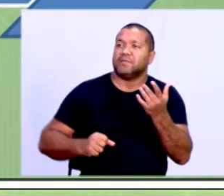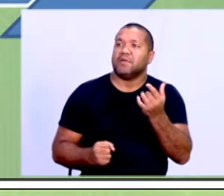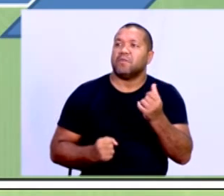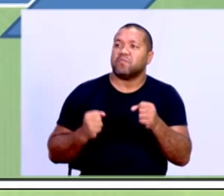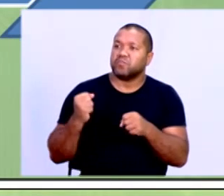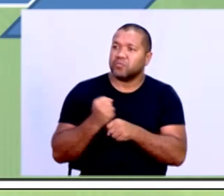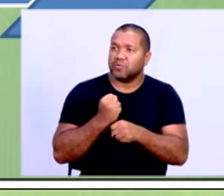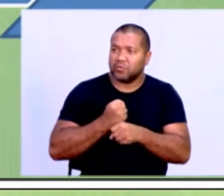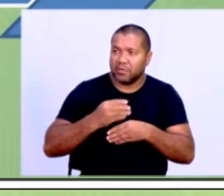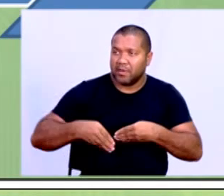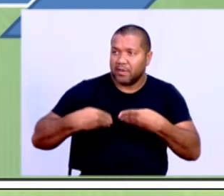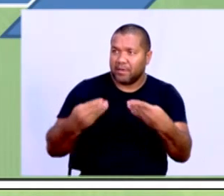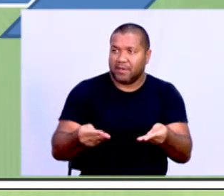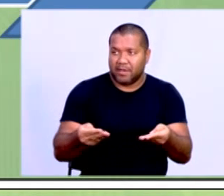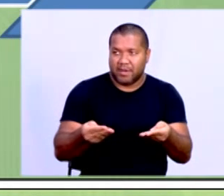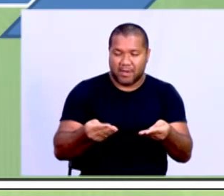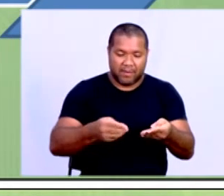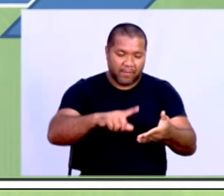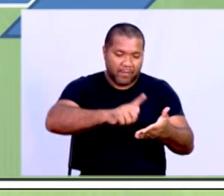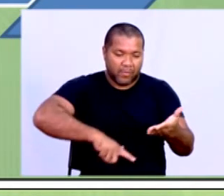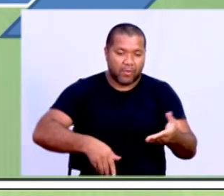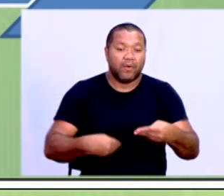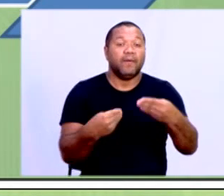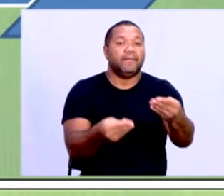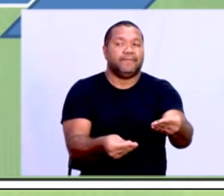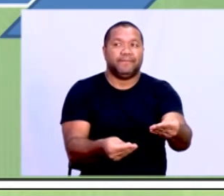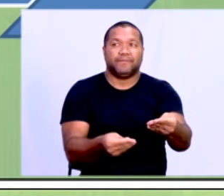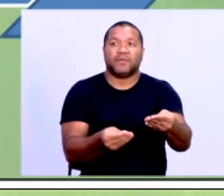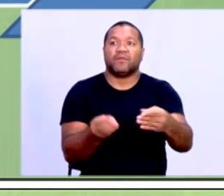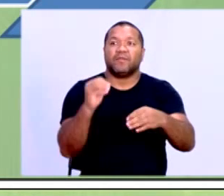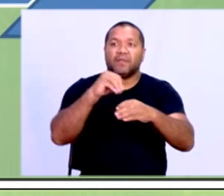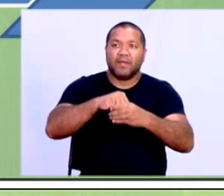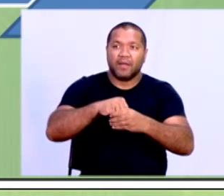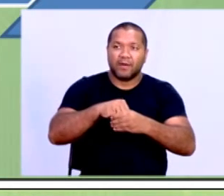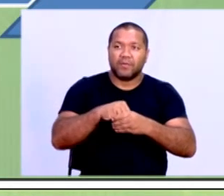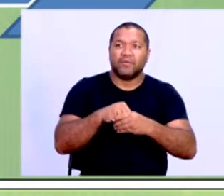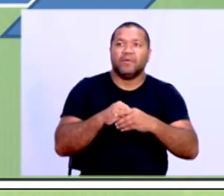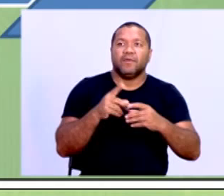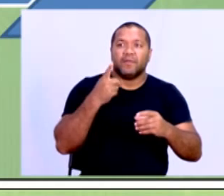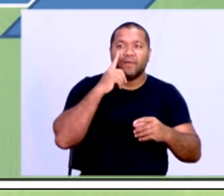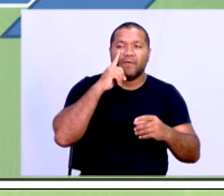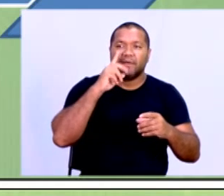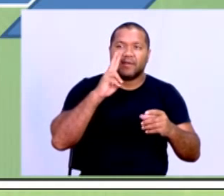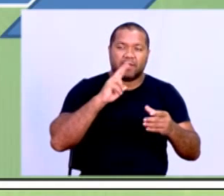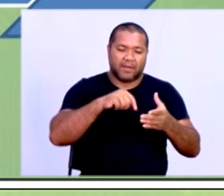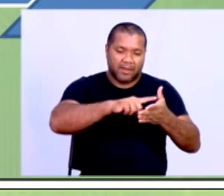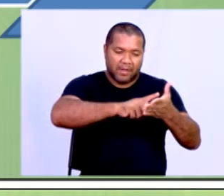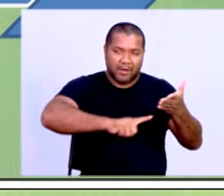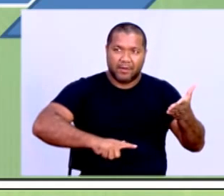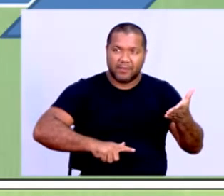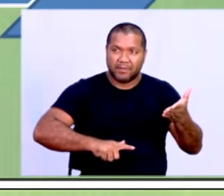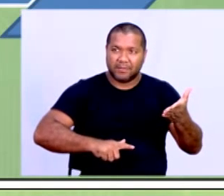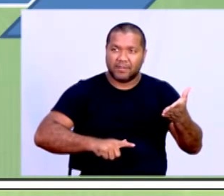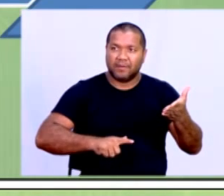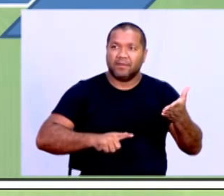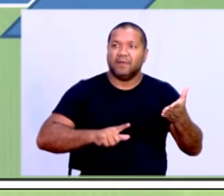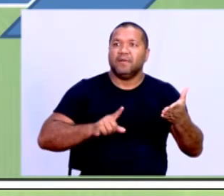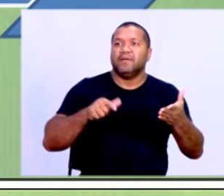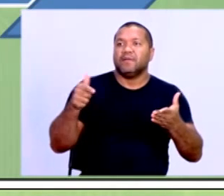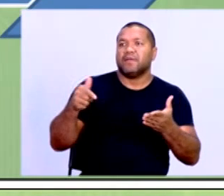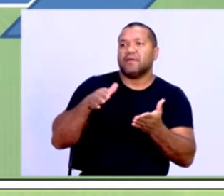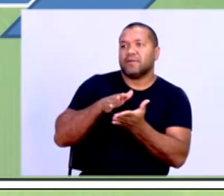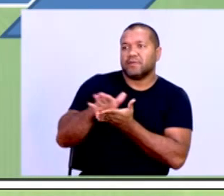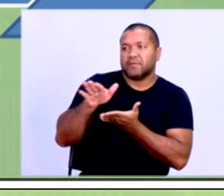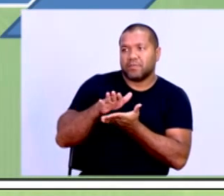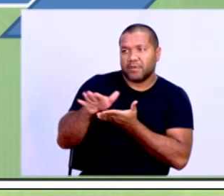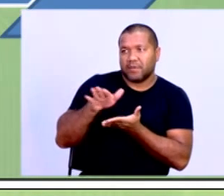entregues. Então, dentro desses sprints, aqui está a nossa lista, ó, Product Backlog. Os